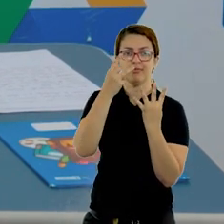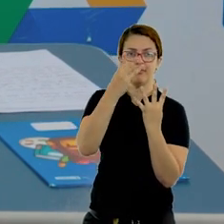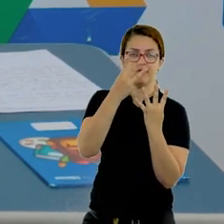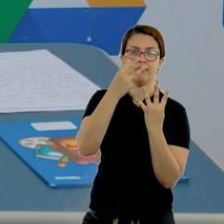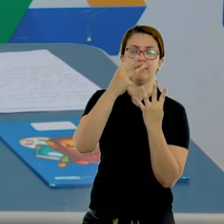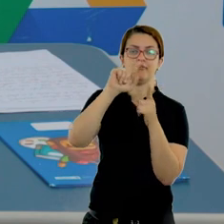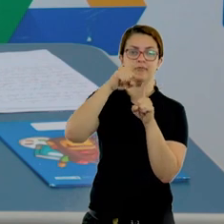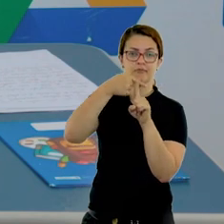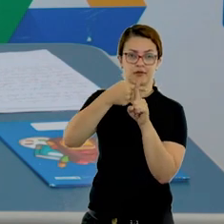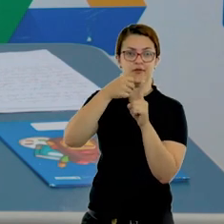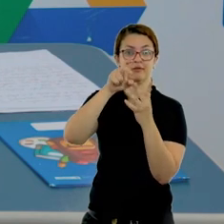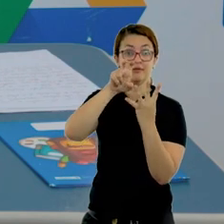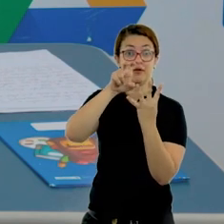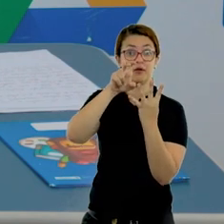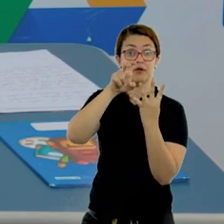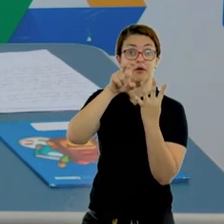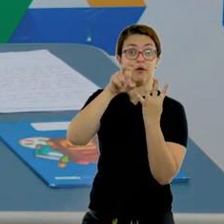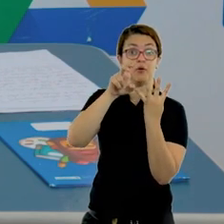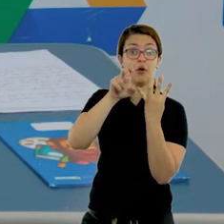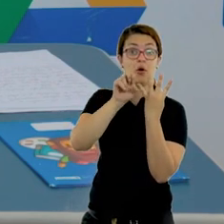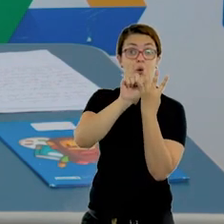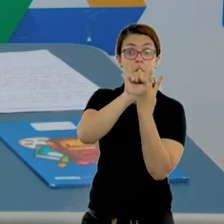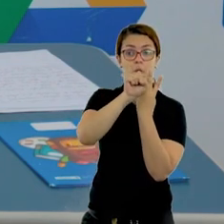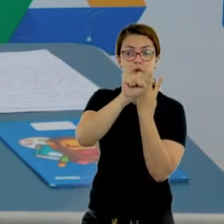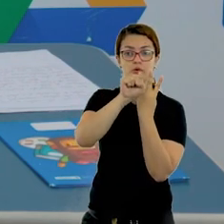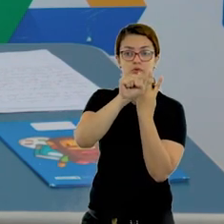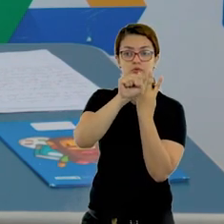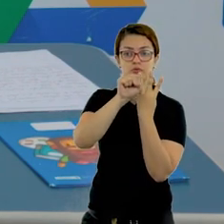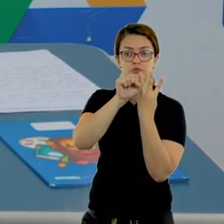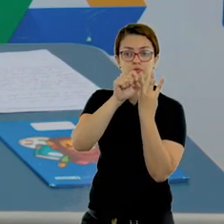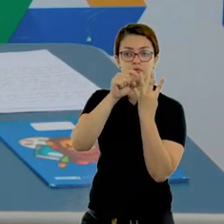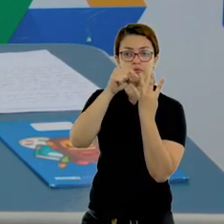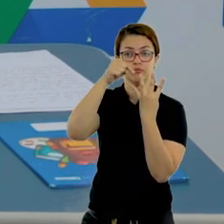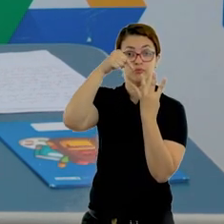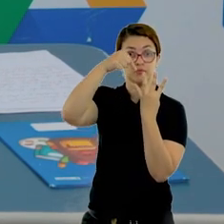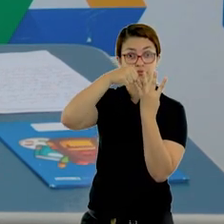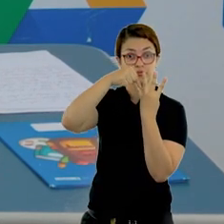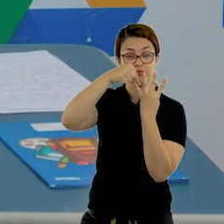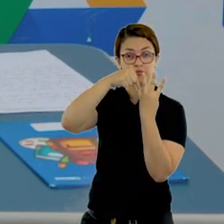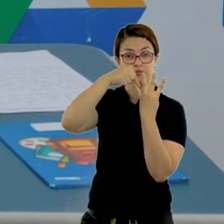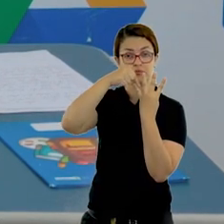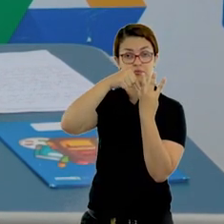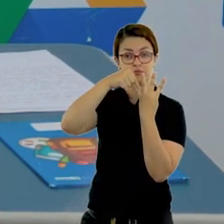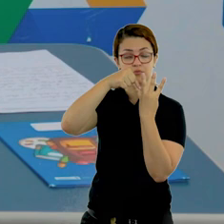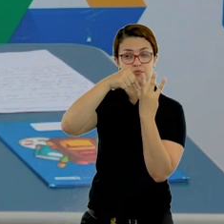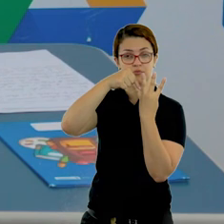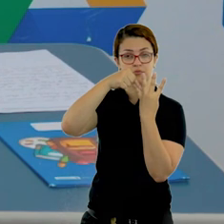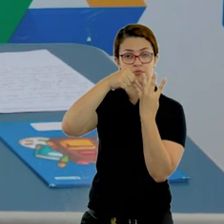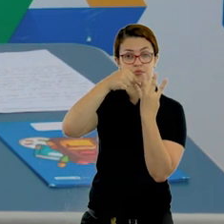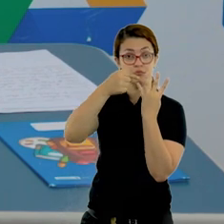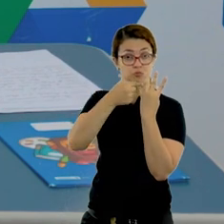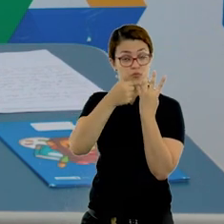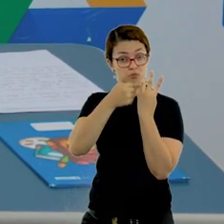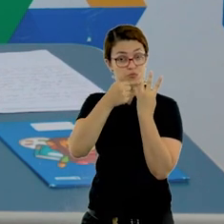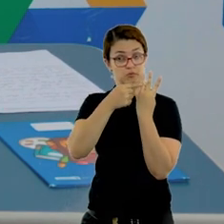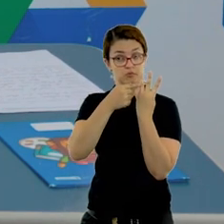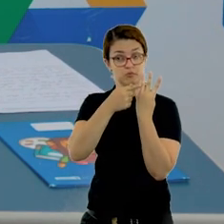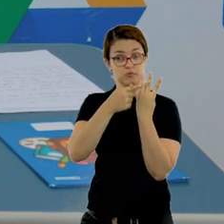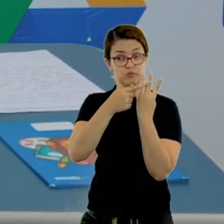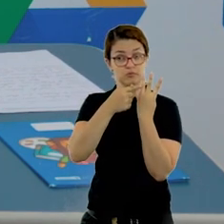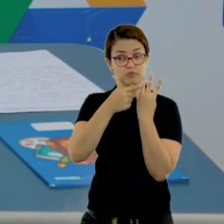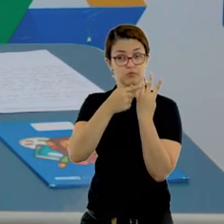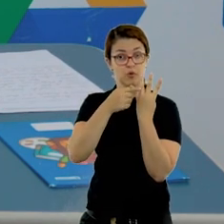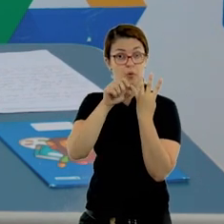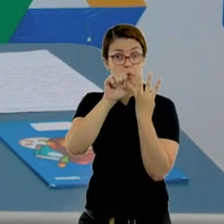não. Ah, 3 mais 5 é igual a 8. Então, neste caso, eu vou andar na vertical. 8 mais 5.